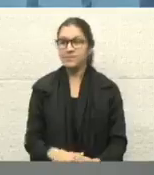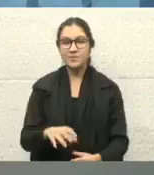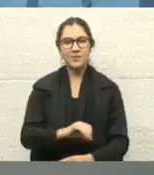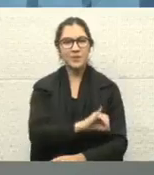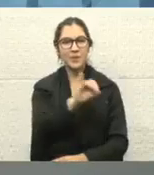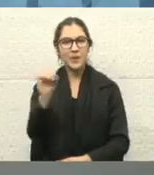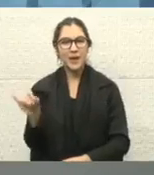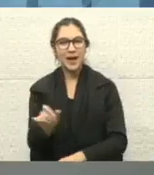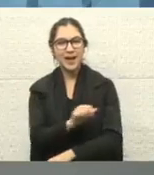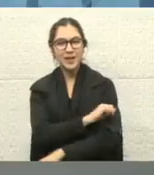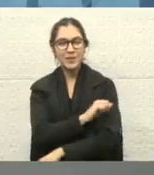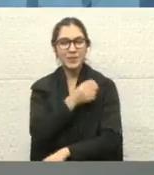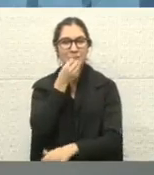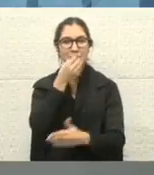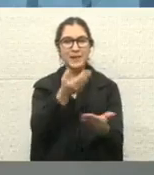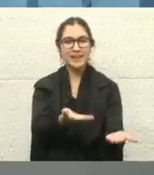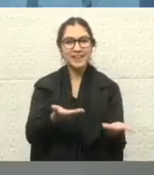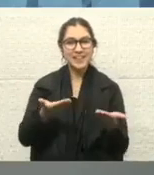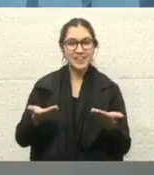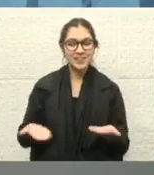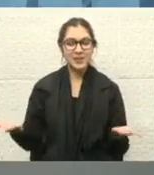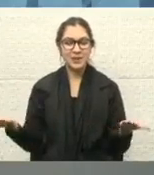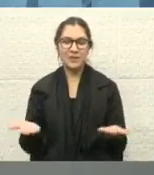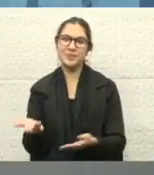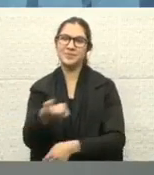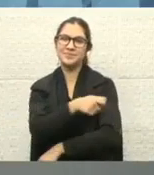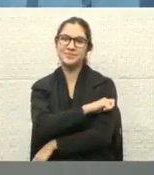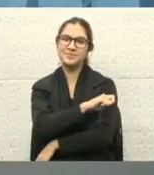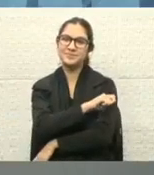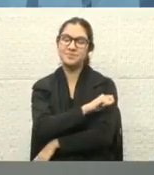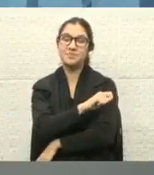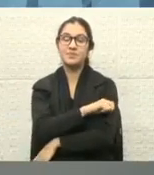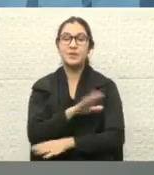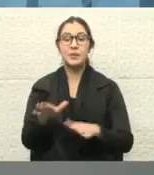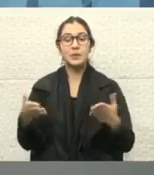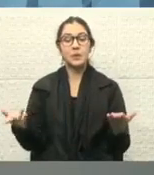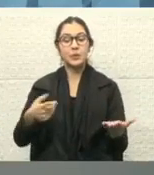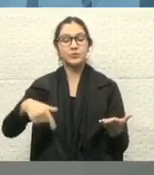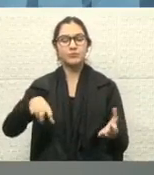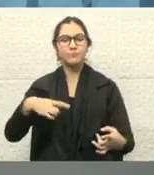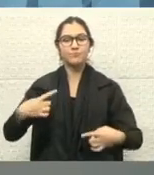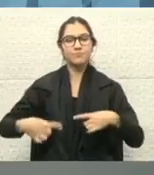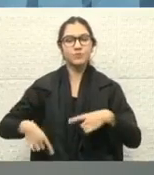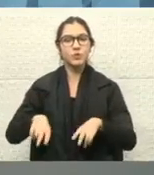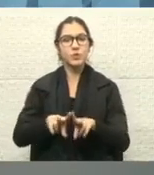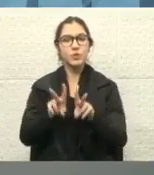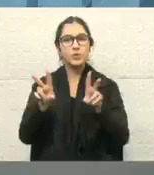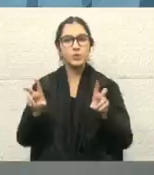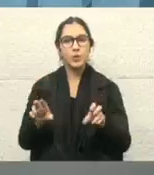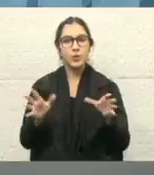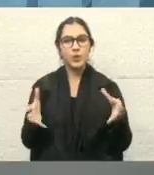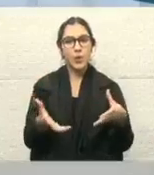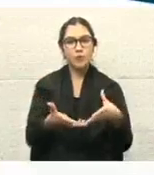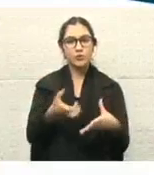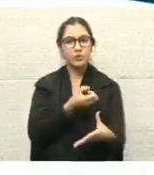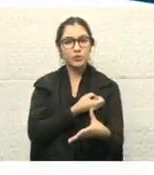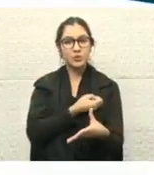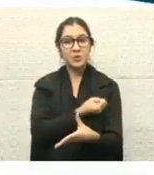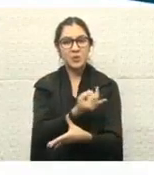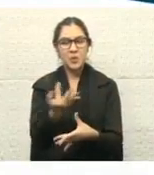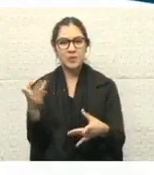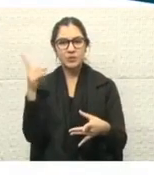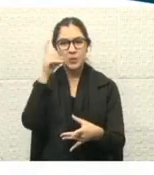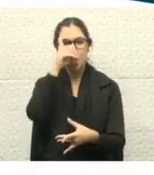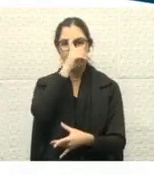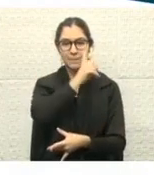Olá, aluno! Seja bem-vindo a esta aula, na qual nós iremos discutir a respeito do conjunto de números